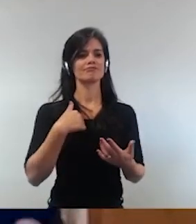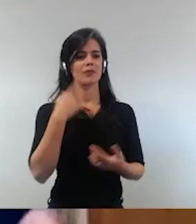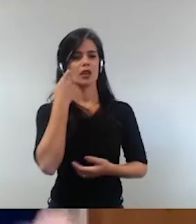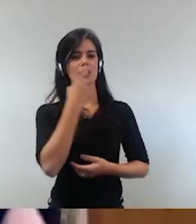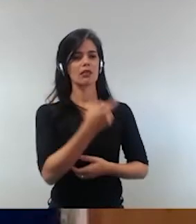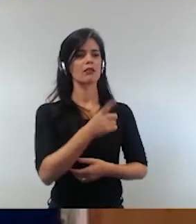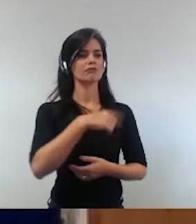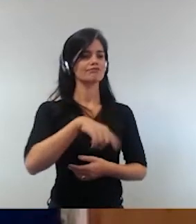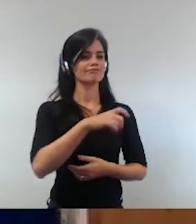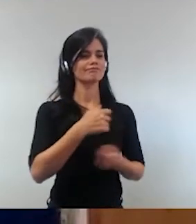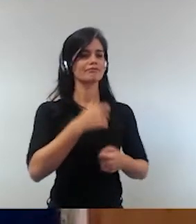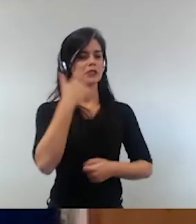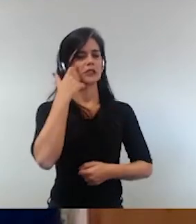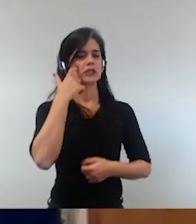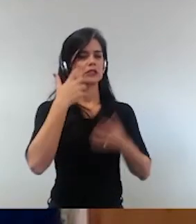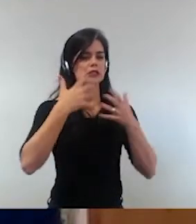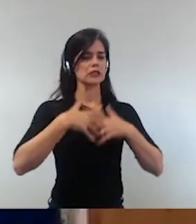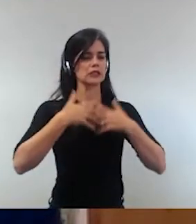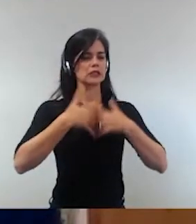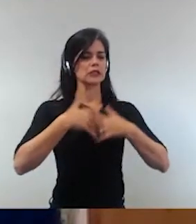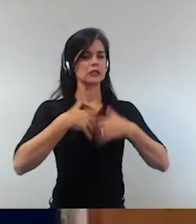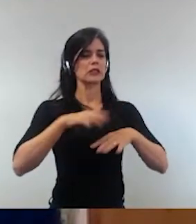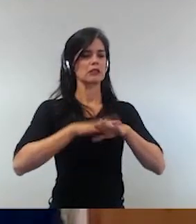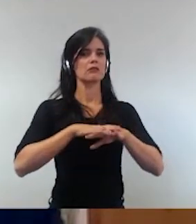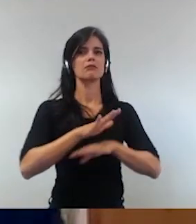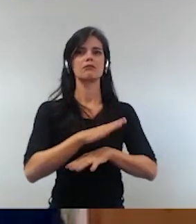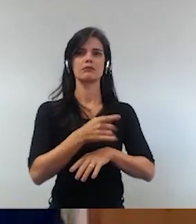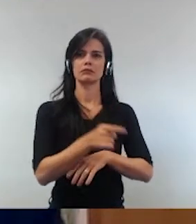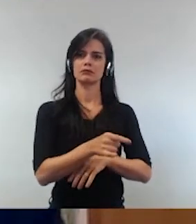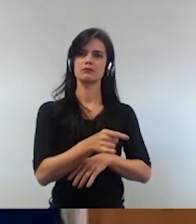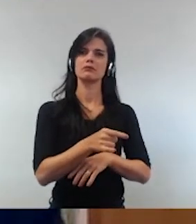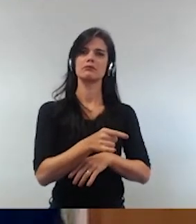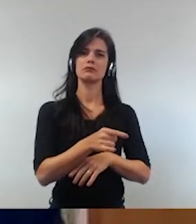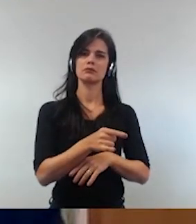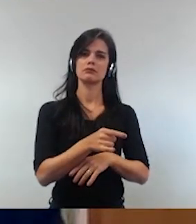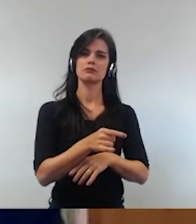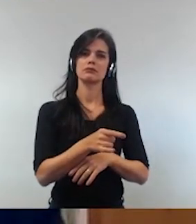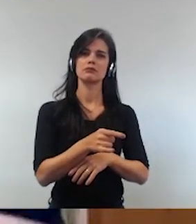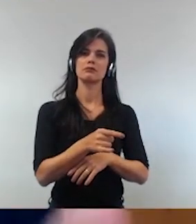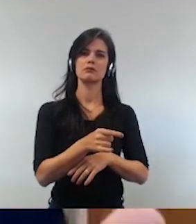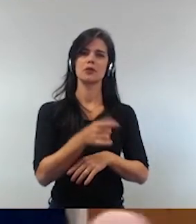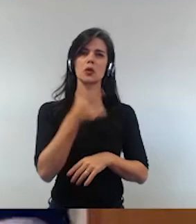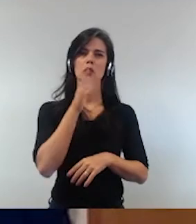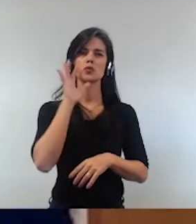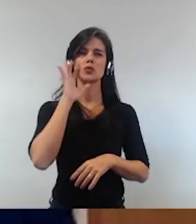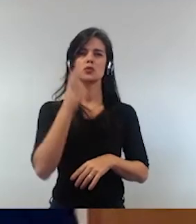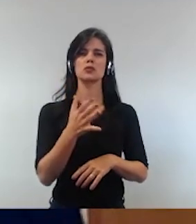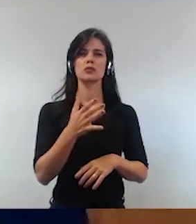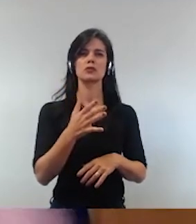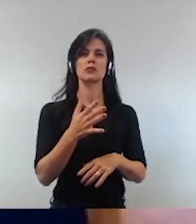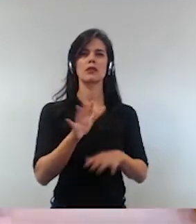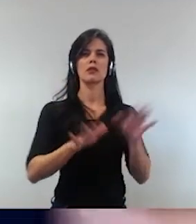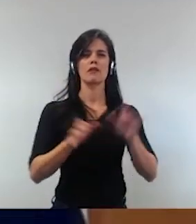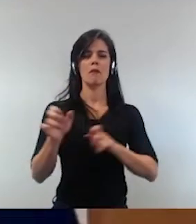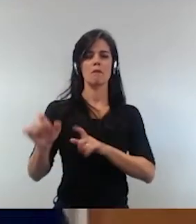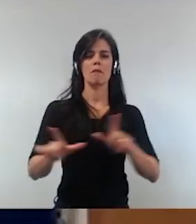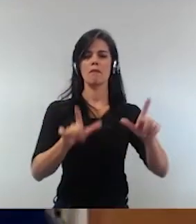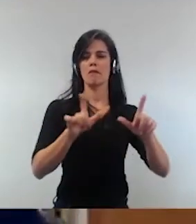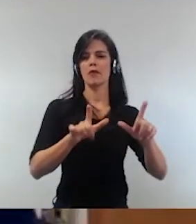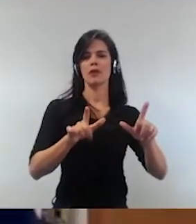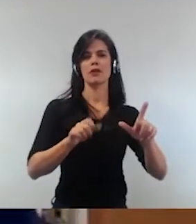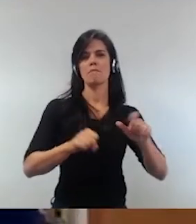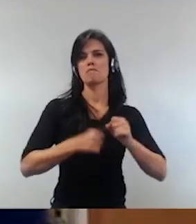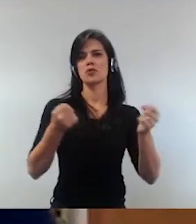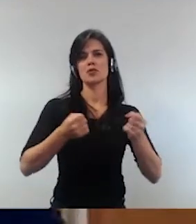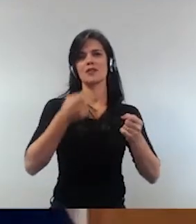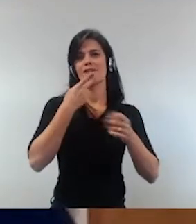acaba fazendo que a gente tenha que refletir um pouco mais e talvez até o nosso painel não seja suficiente para esgotar todas essas